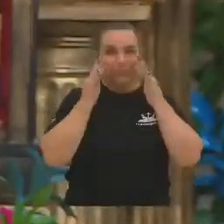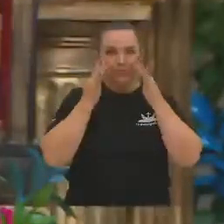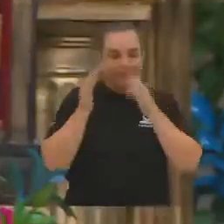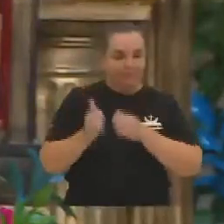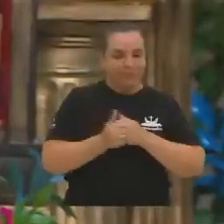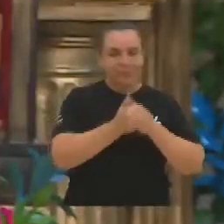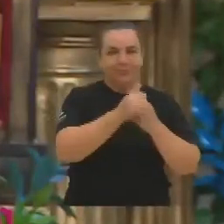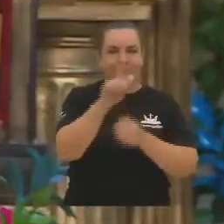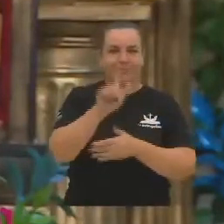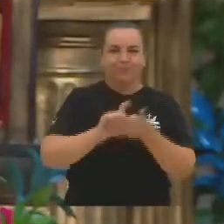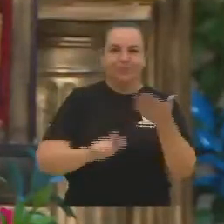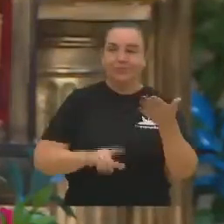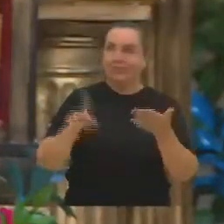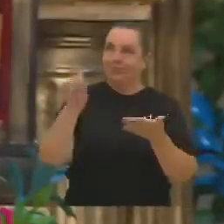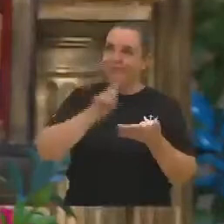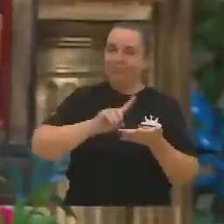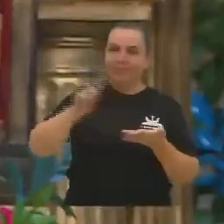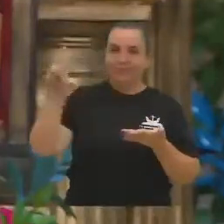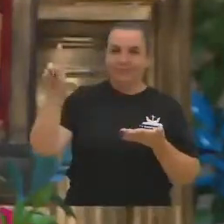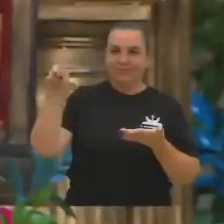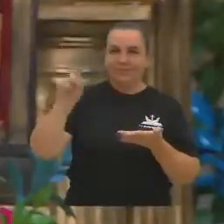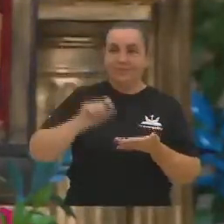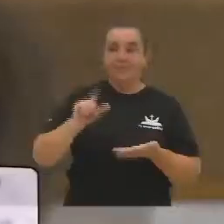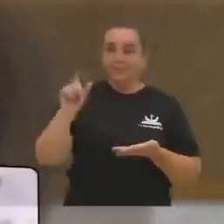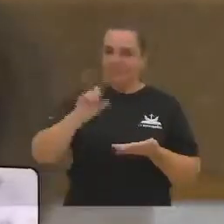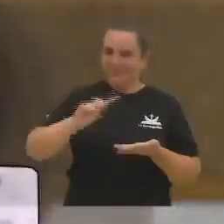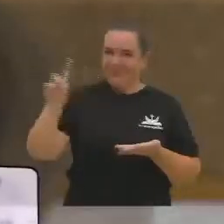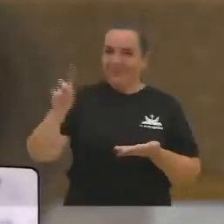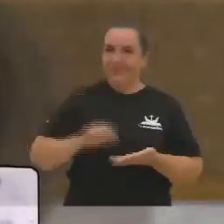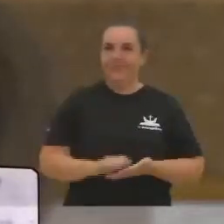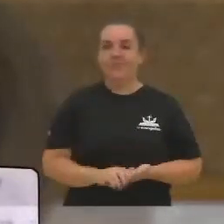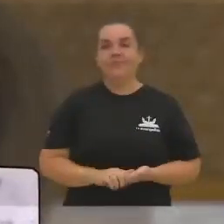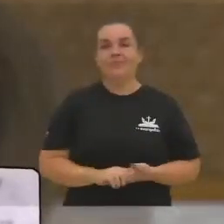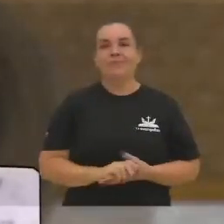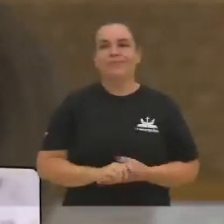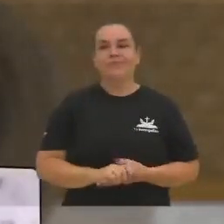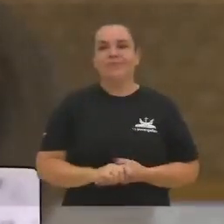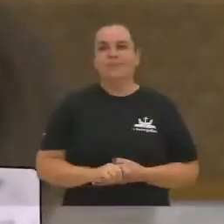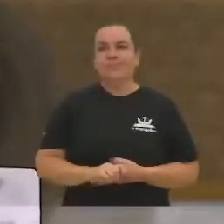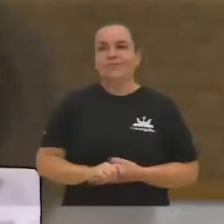Atentos, acompanhemos a liturgia da palavra.